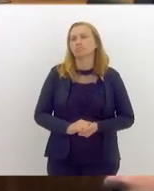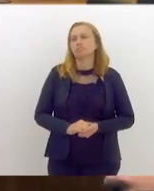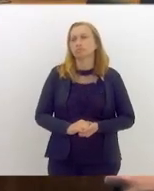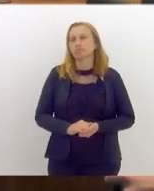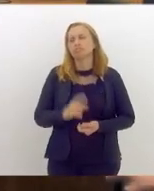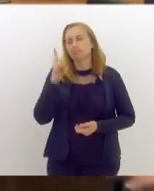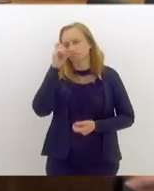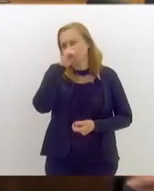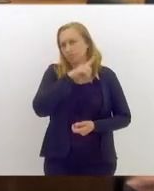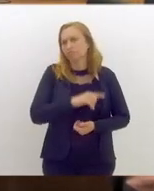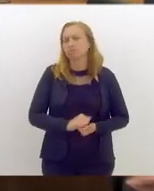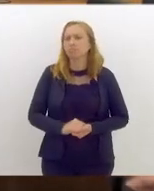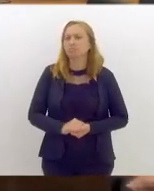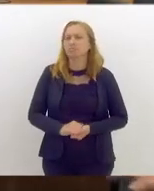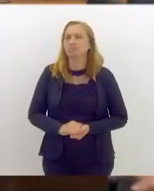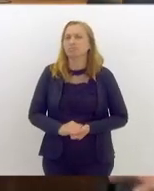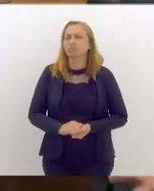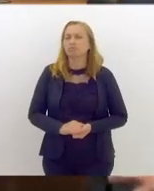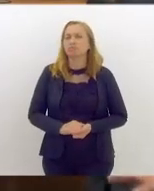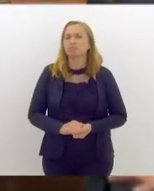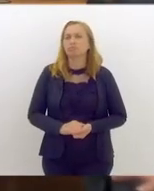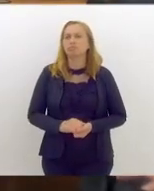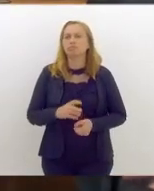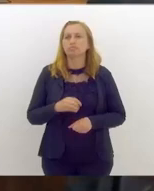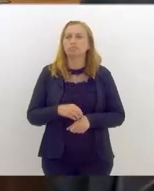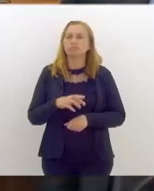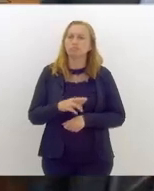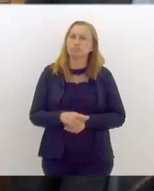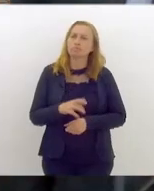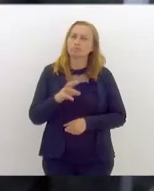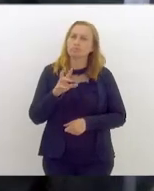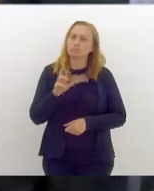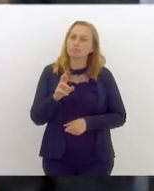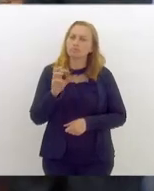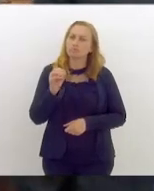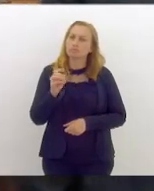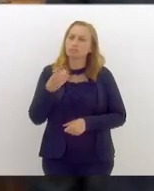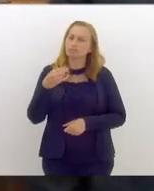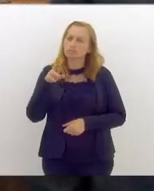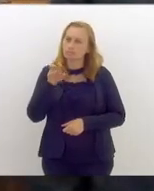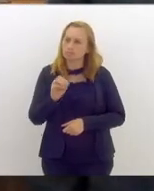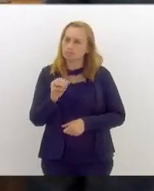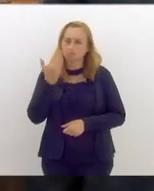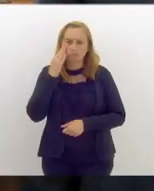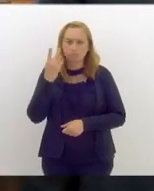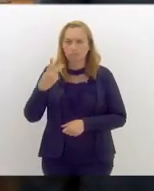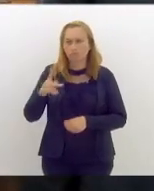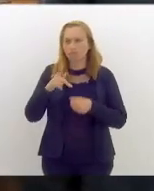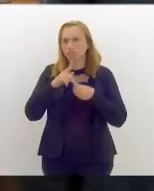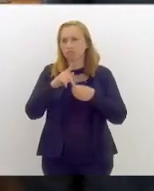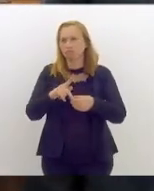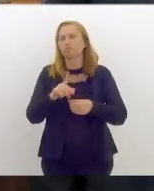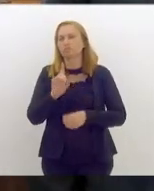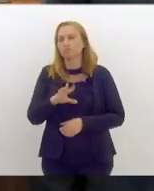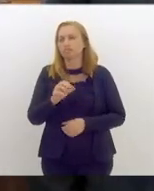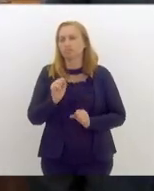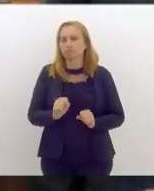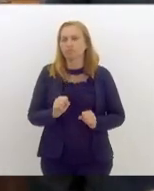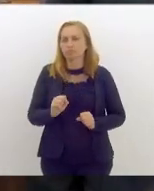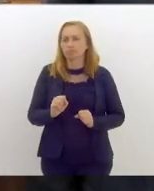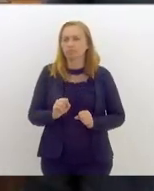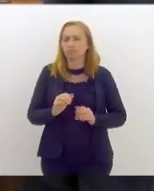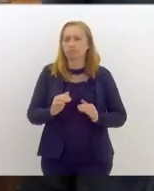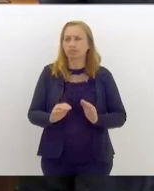difícil é o parecer Dr Rodrigo ele fala que não entendimento dele da procuradoria só pode emenda